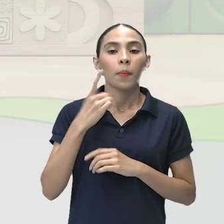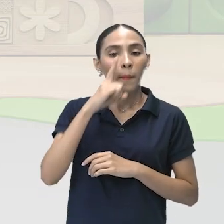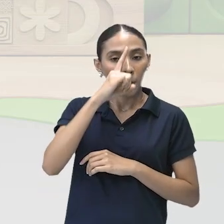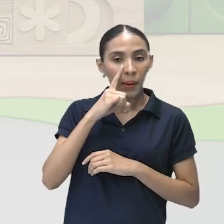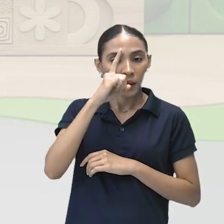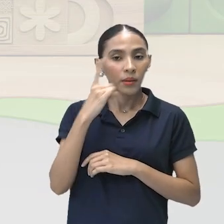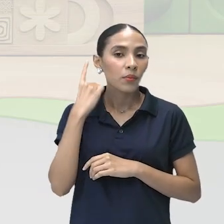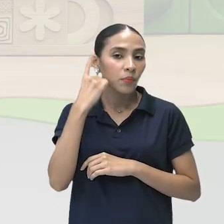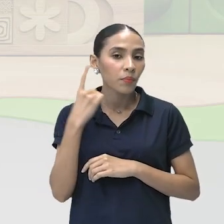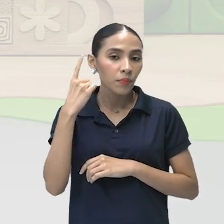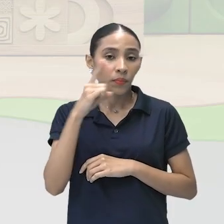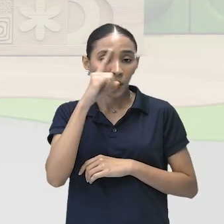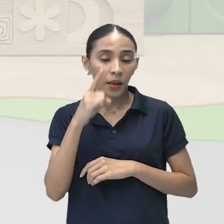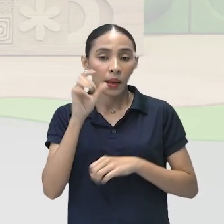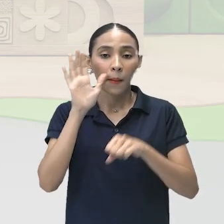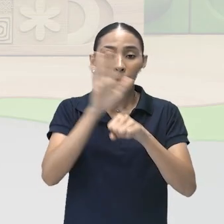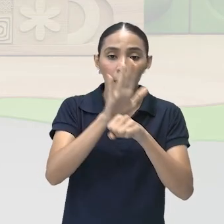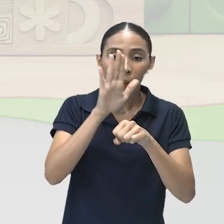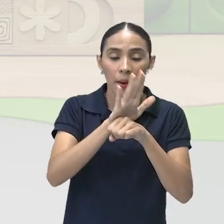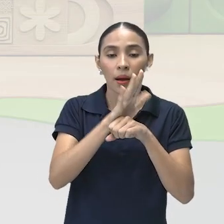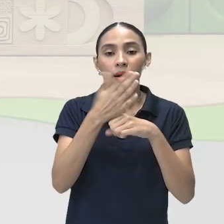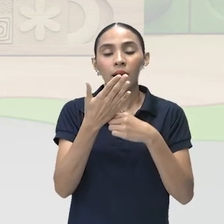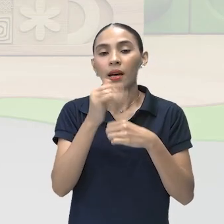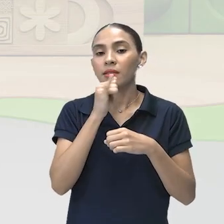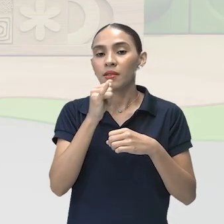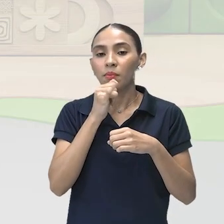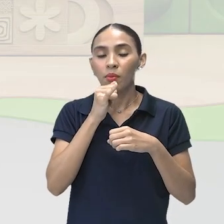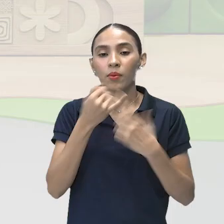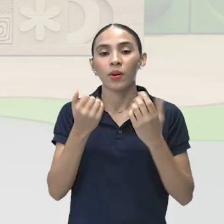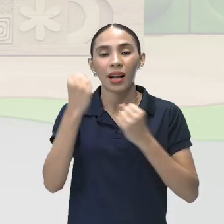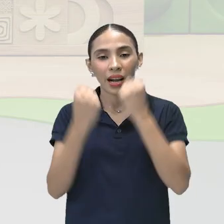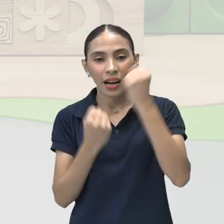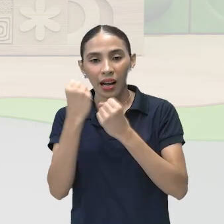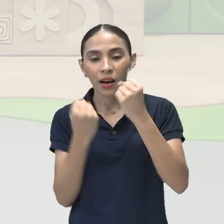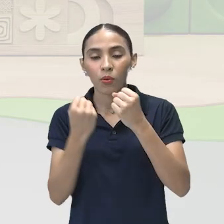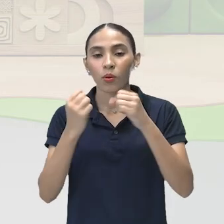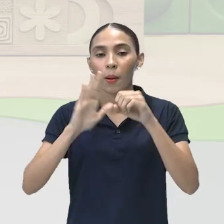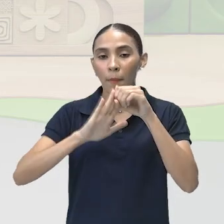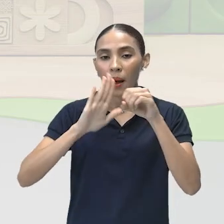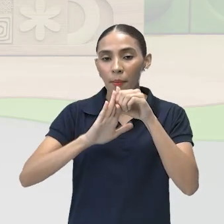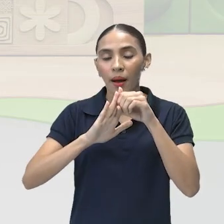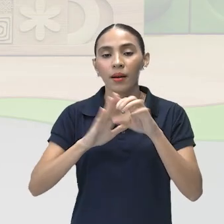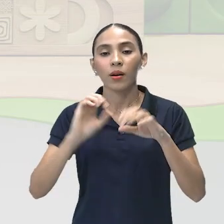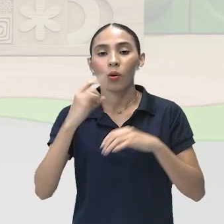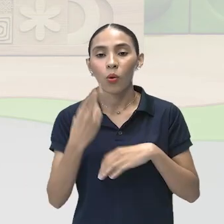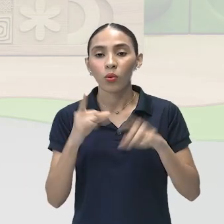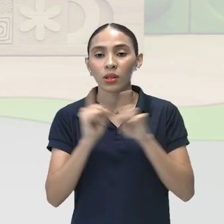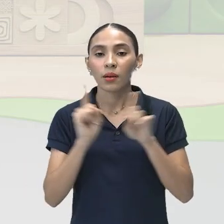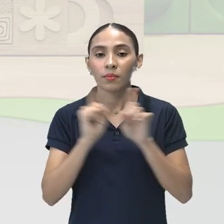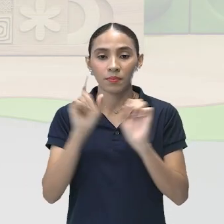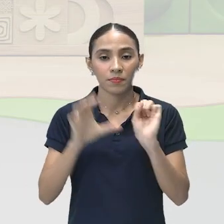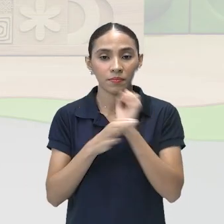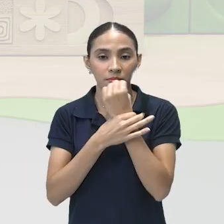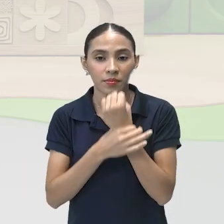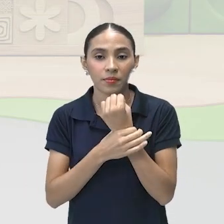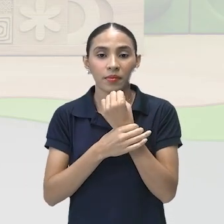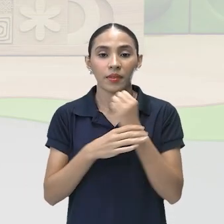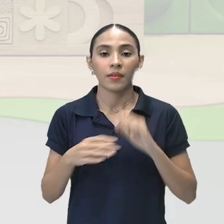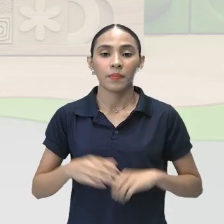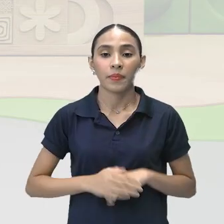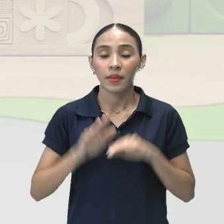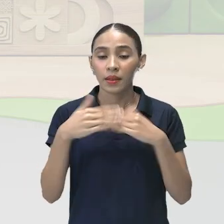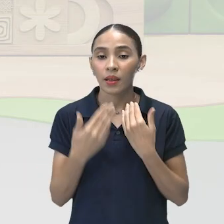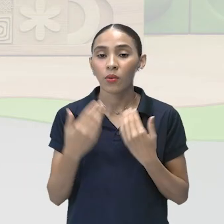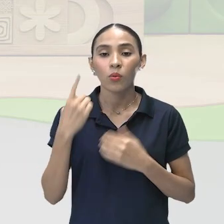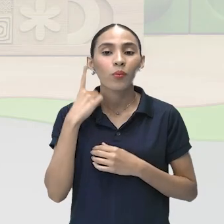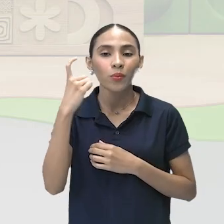indicam riscos, como buzinas de carro ou o som de pessoas, ajudando assim a garantir a segurança, né? Então,